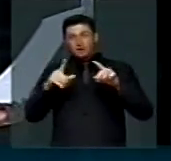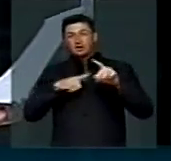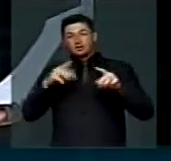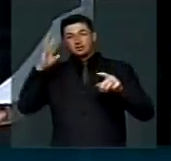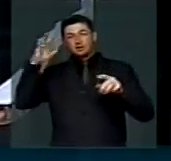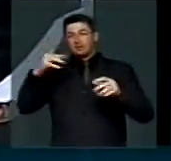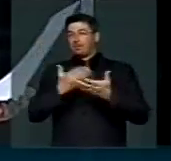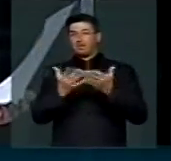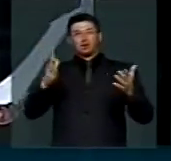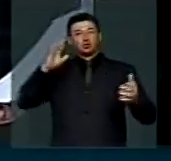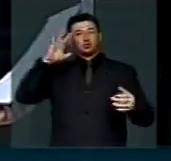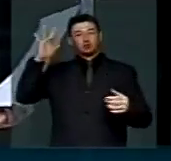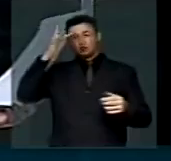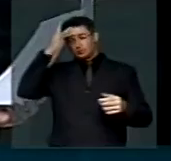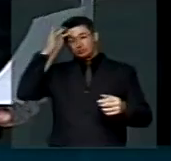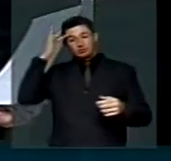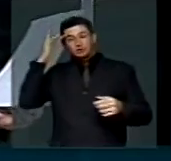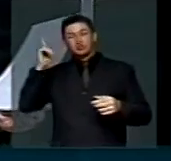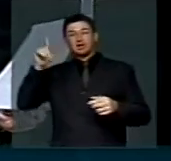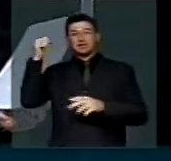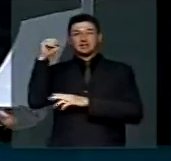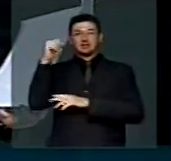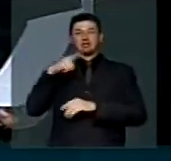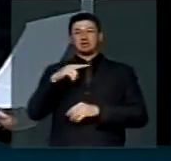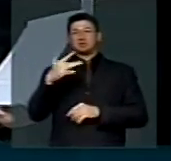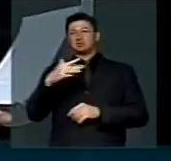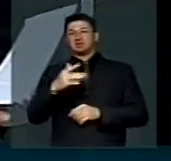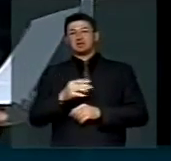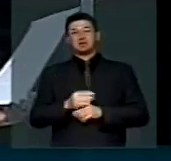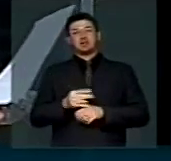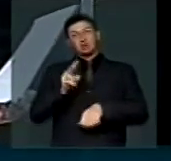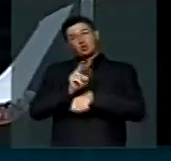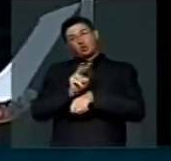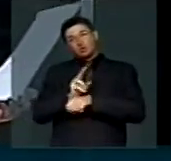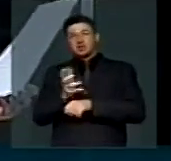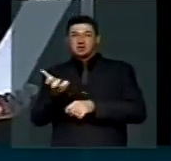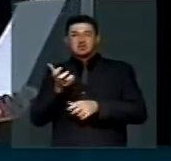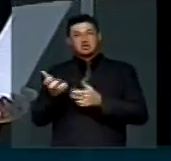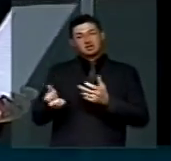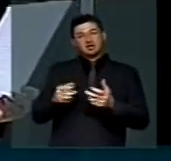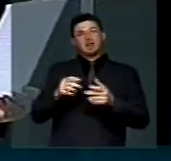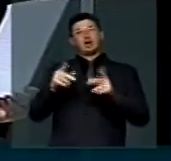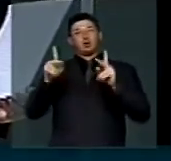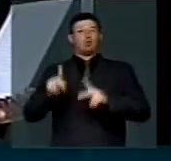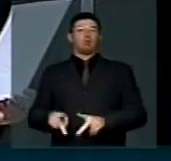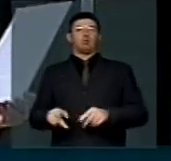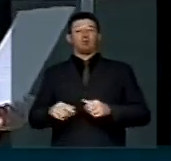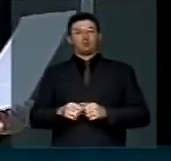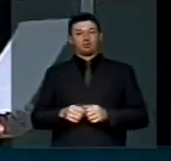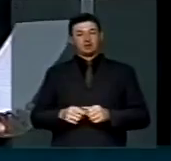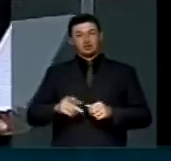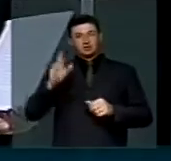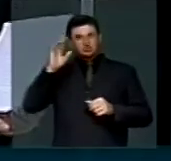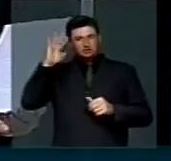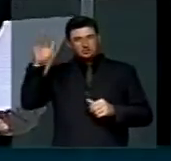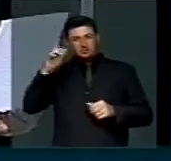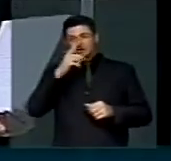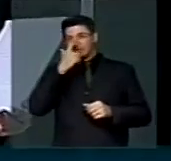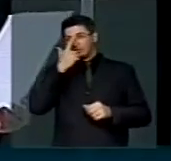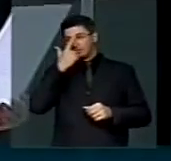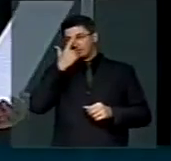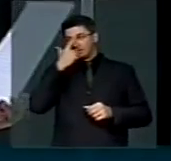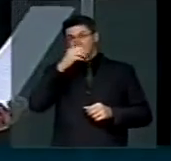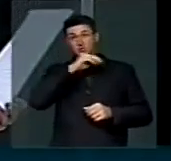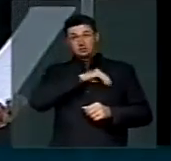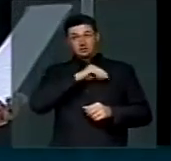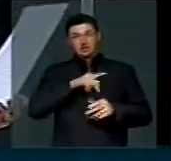sono de qualquer cidadão sergipano que tem, no mínimo, zelo pelo seu estado e pelo seu povo. Para se ter uma ideia, os salários